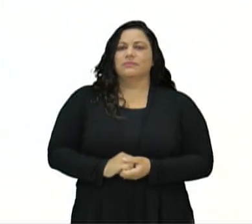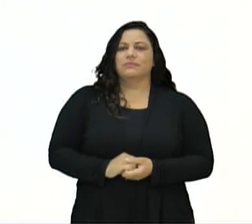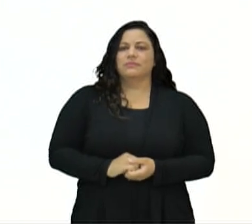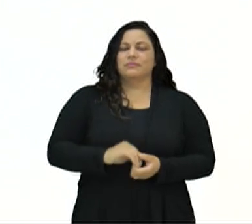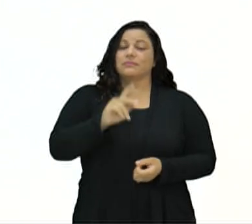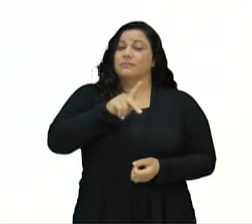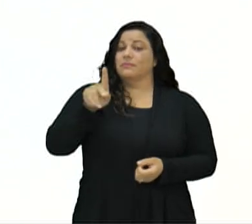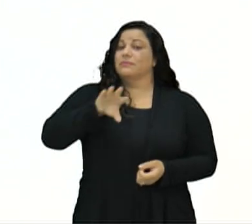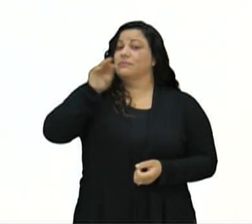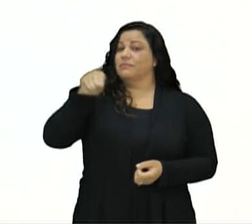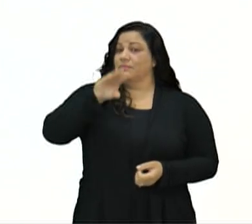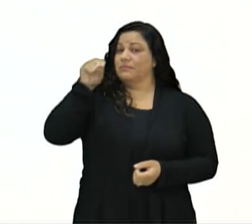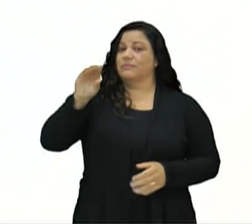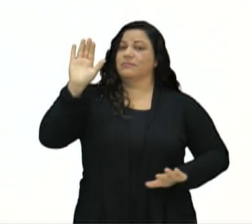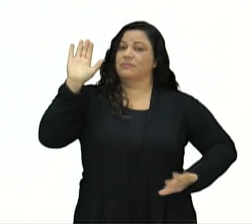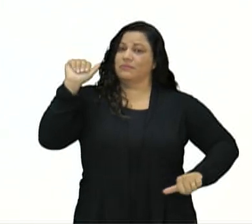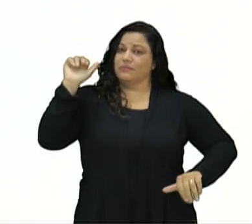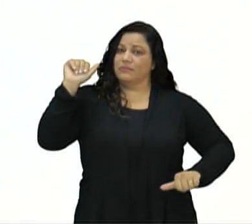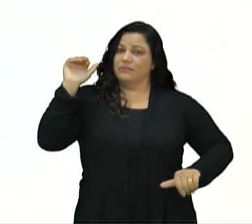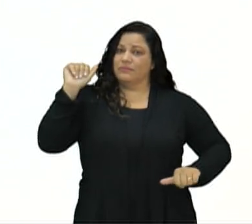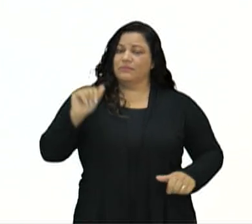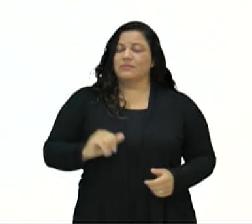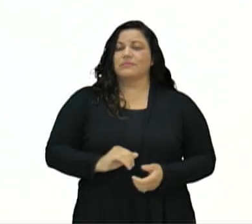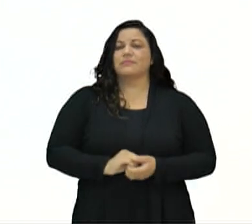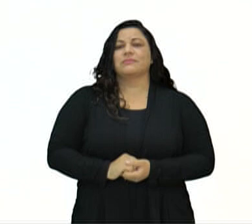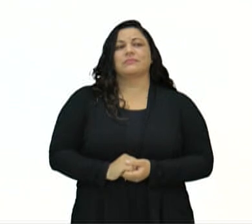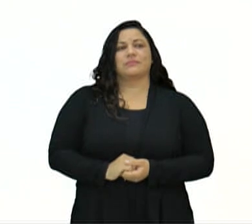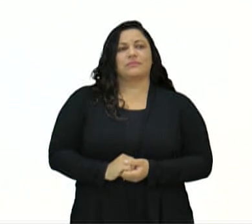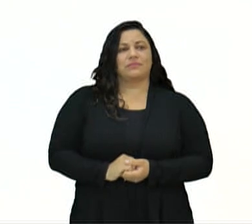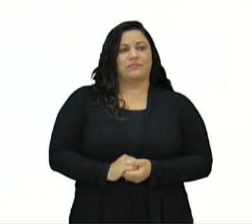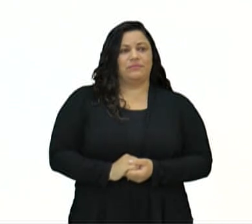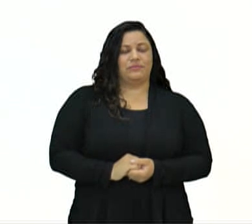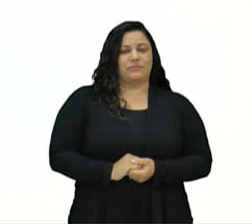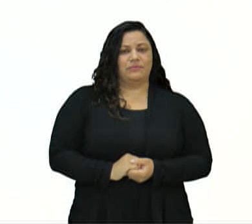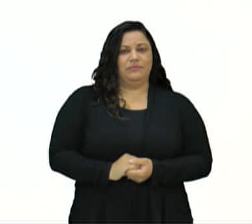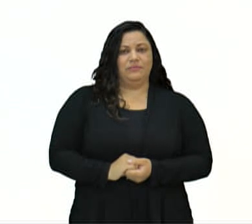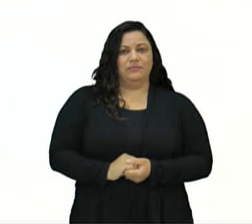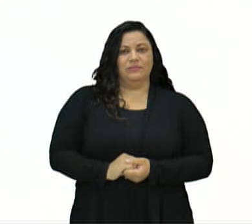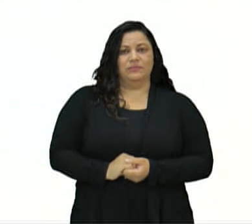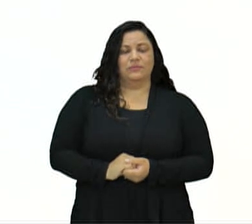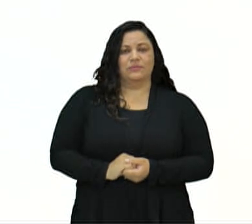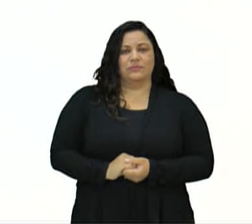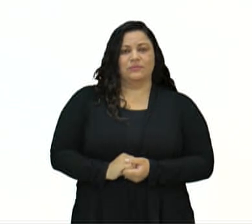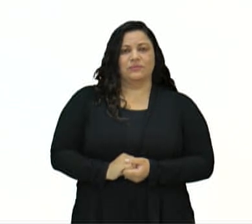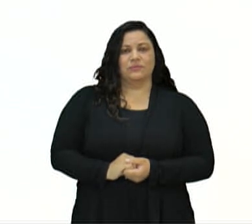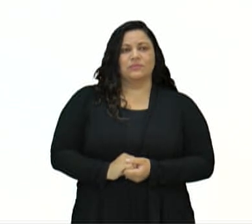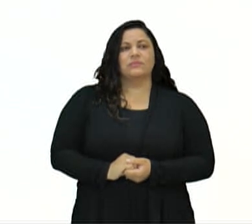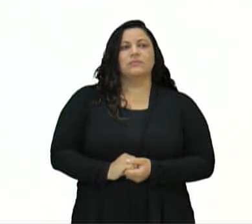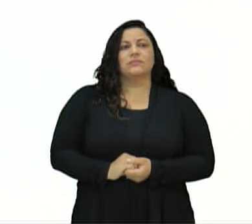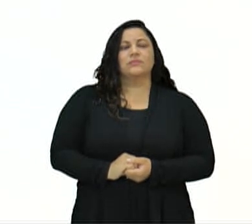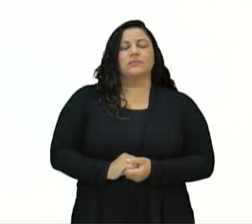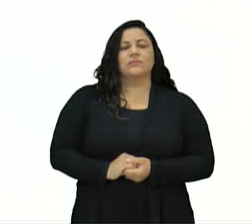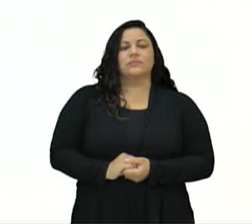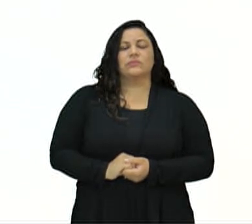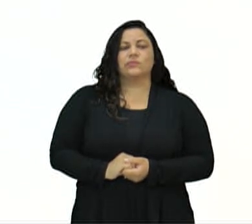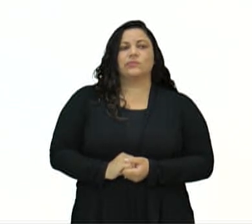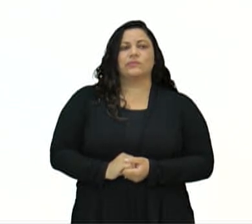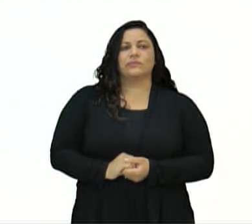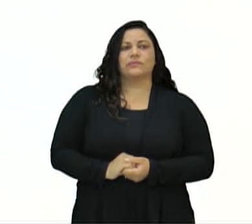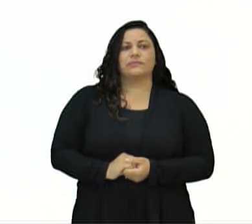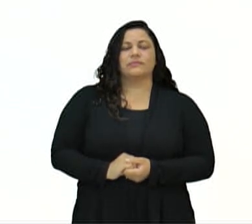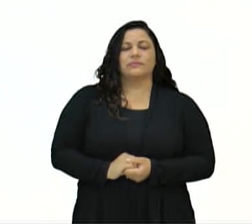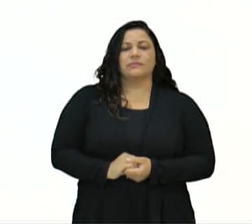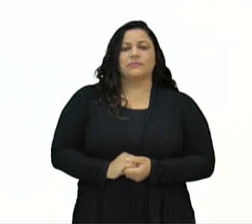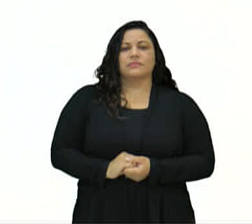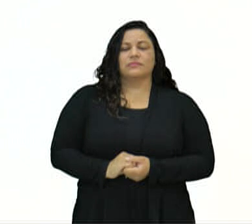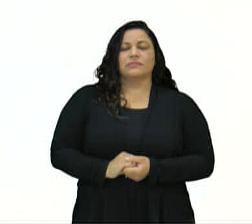e lugares e objetos de casa. En la clase de hoy, nosotros tenemos el título Buscando